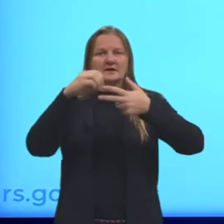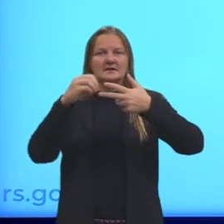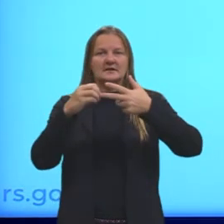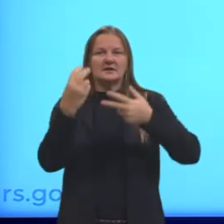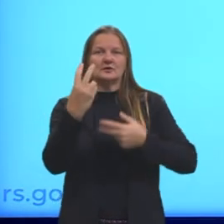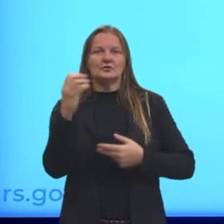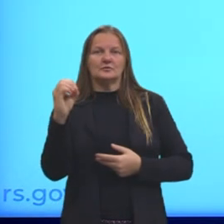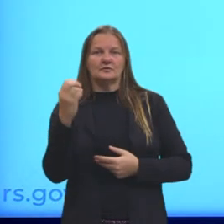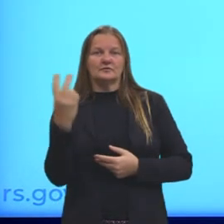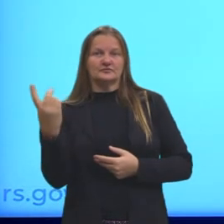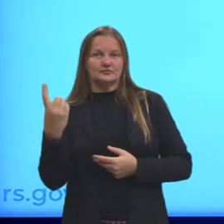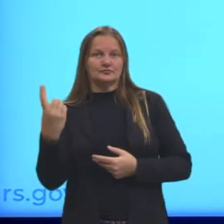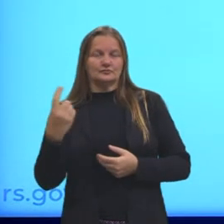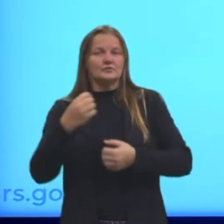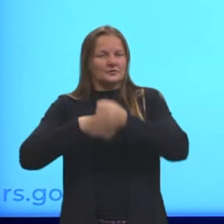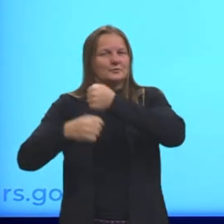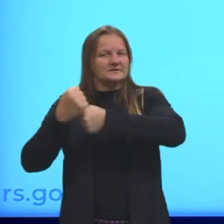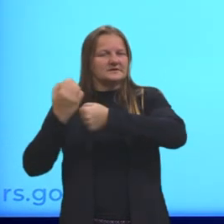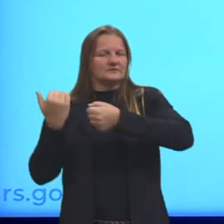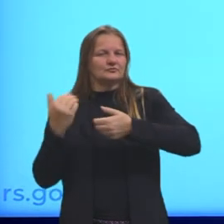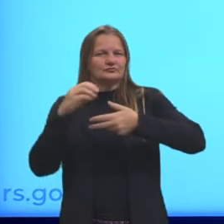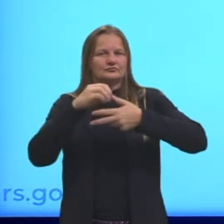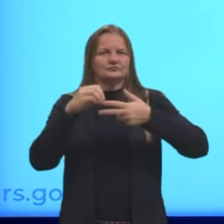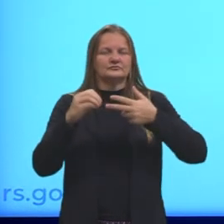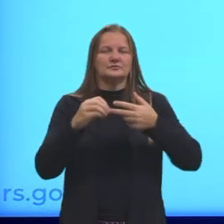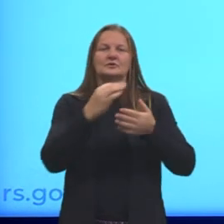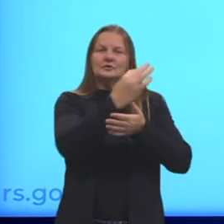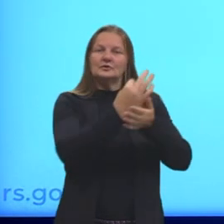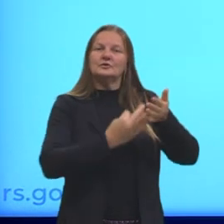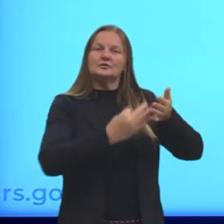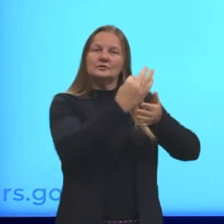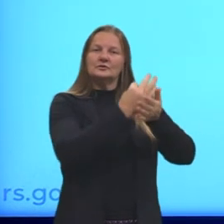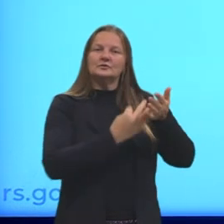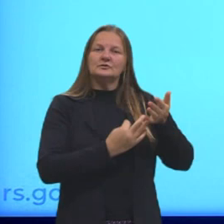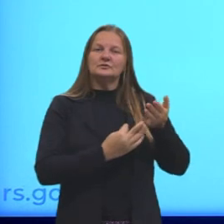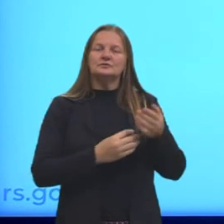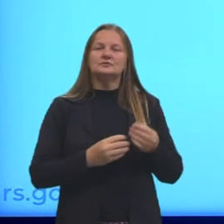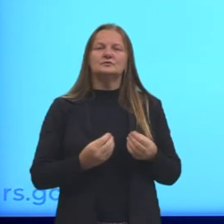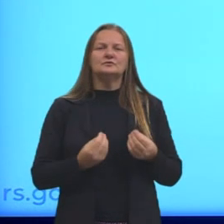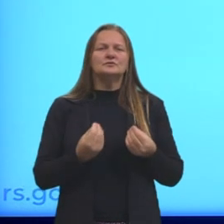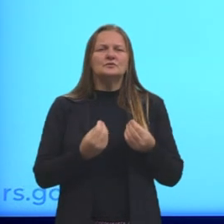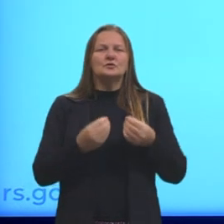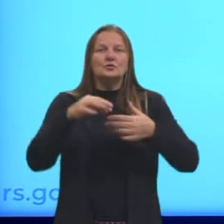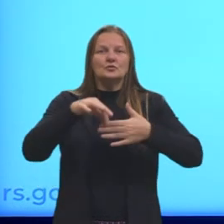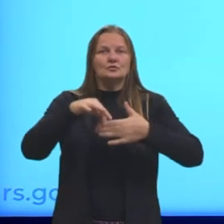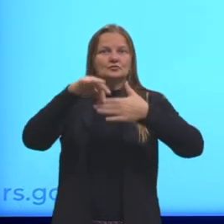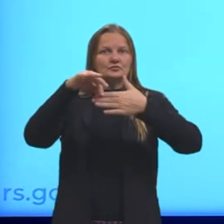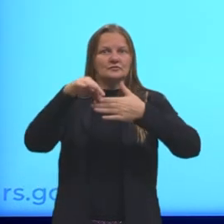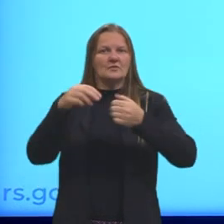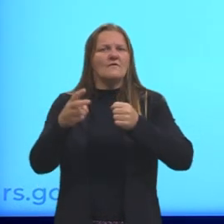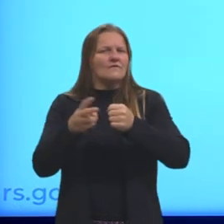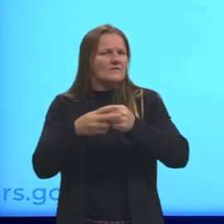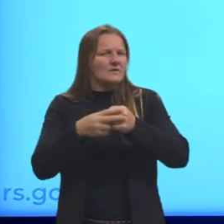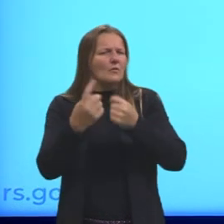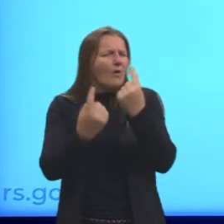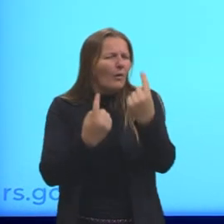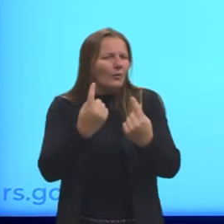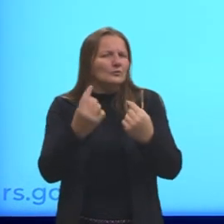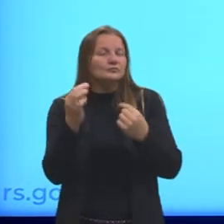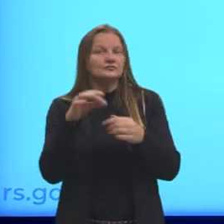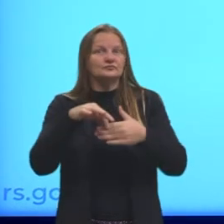de 2021 a nesse texto eu destaco alguns verbos